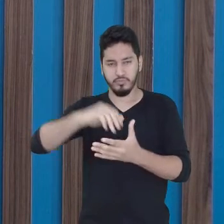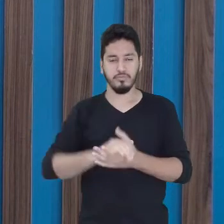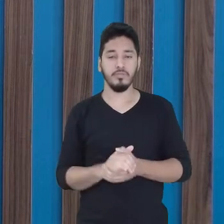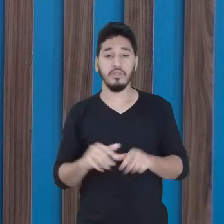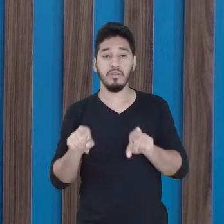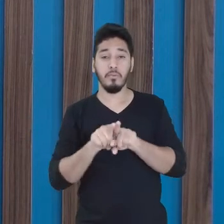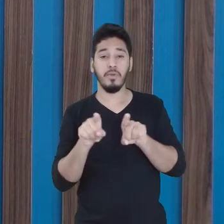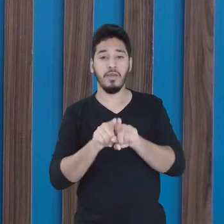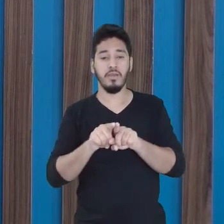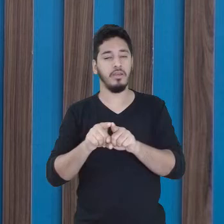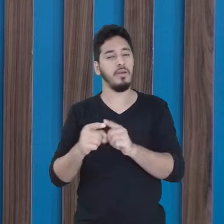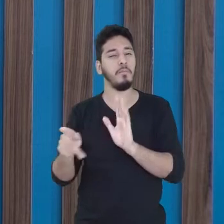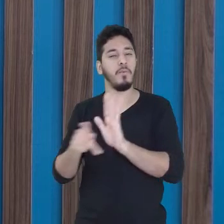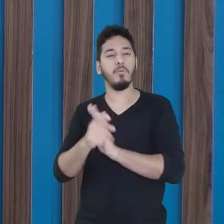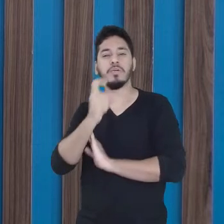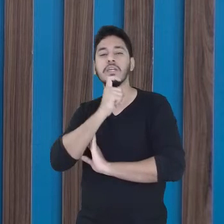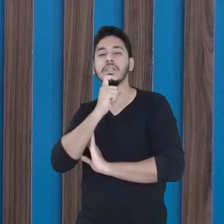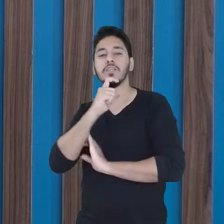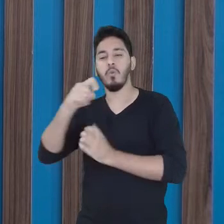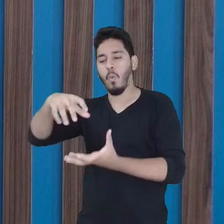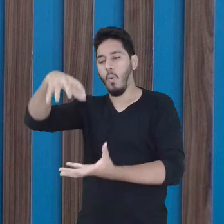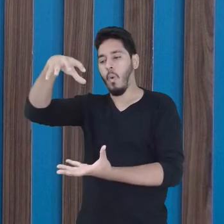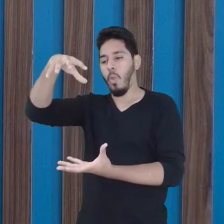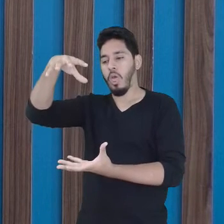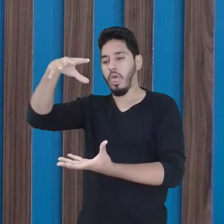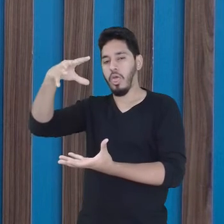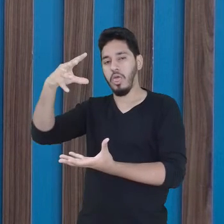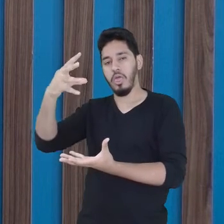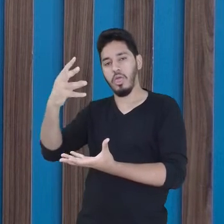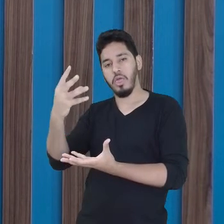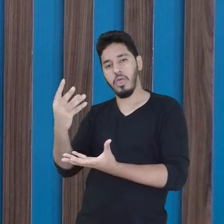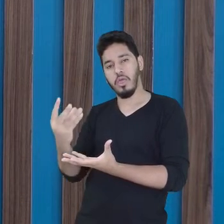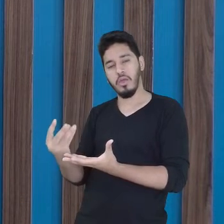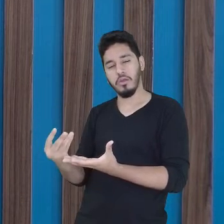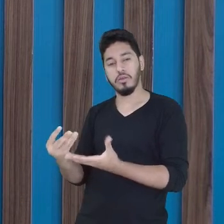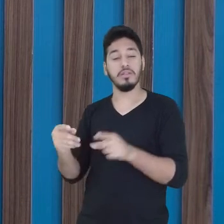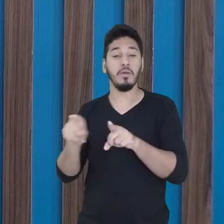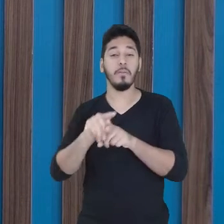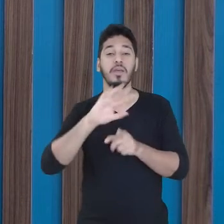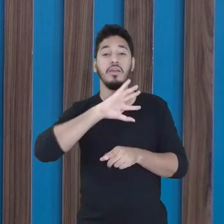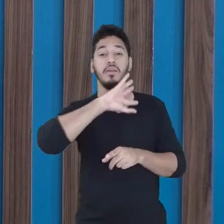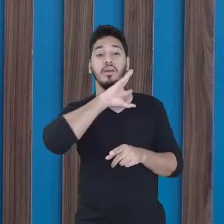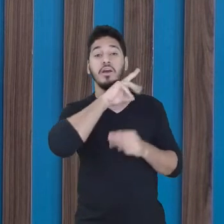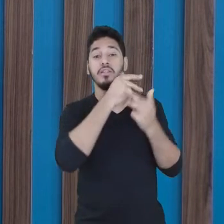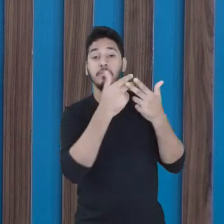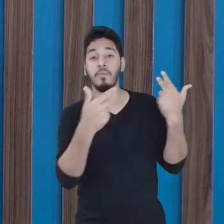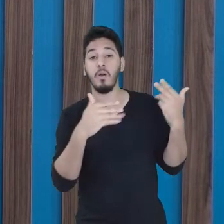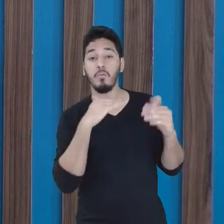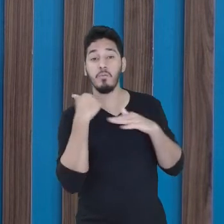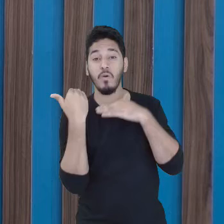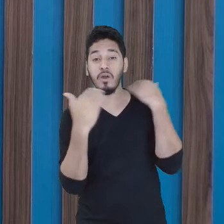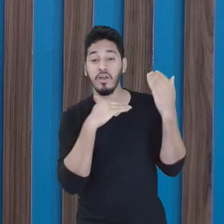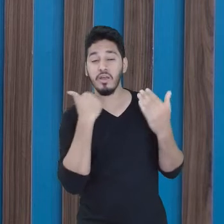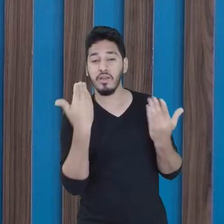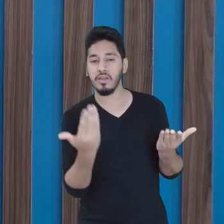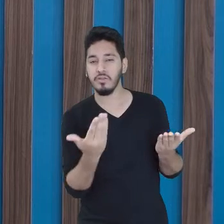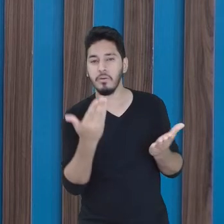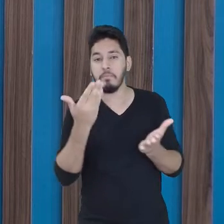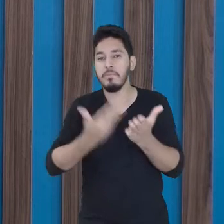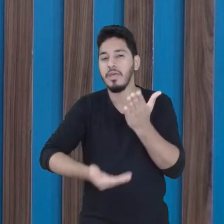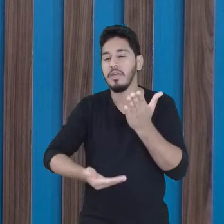de geleira, né, extinção de várias espécies, né, perda da biodiversidade. A